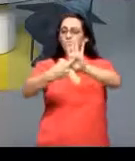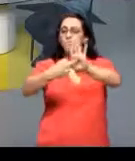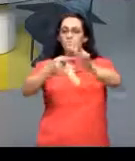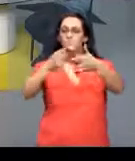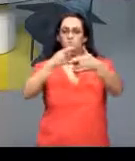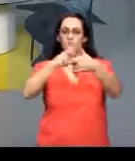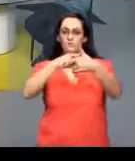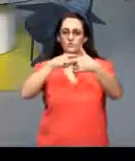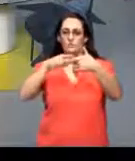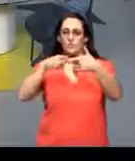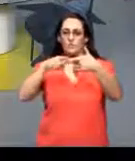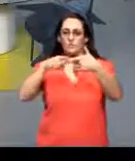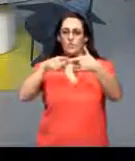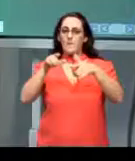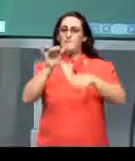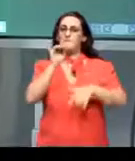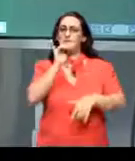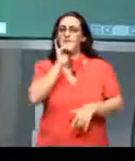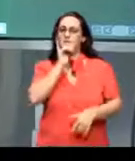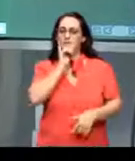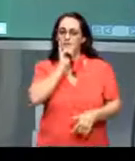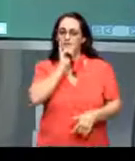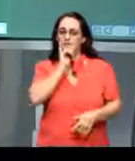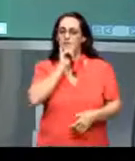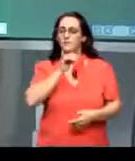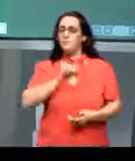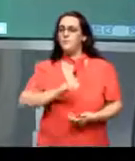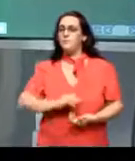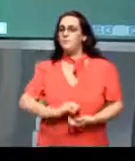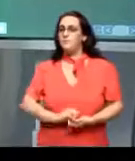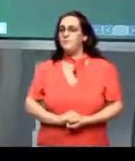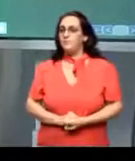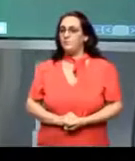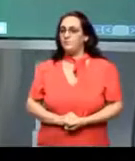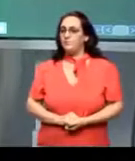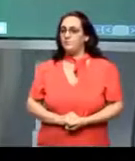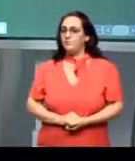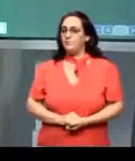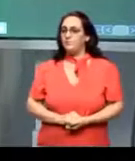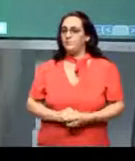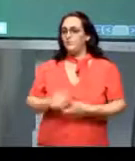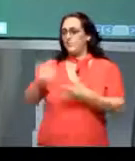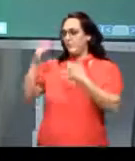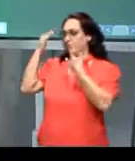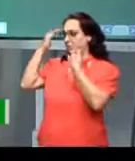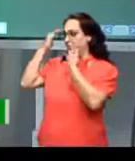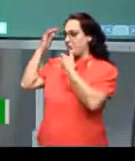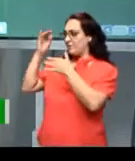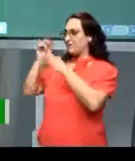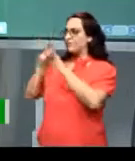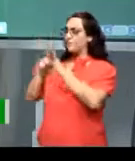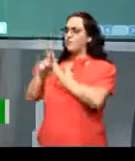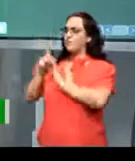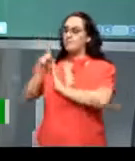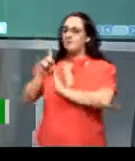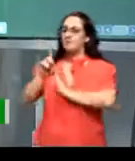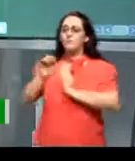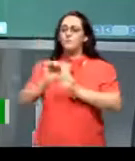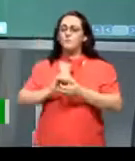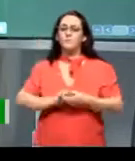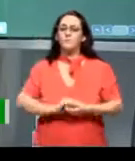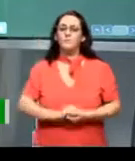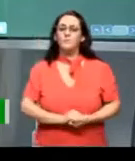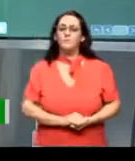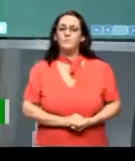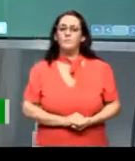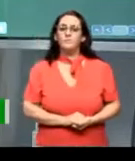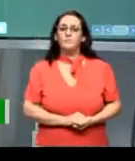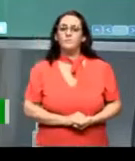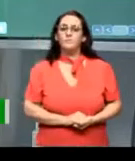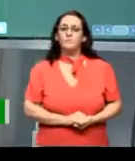fração assim, por exemplo, é Carlos, né? Obrigado pela pergunta, Carlos. 5